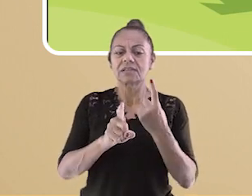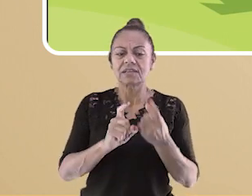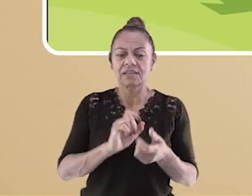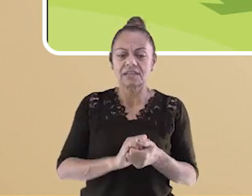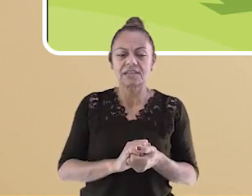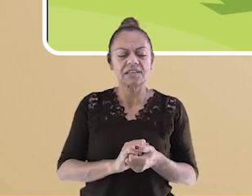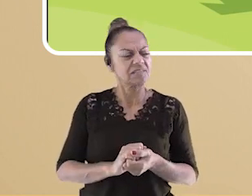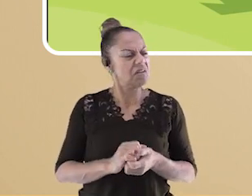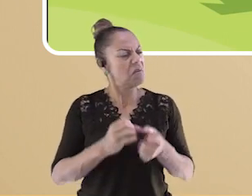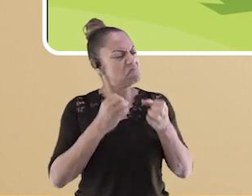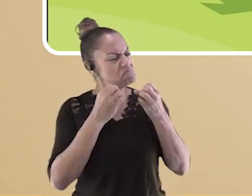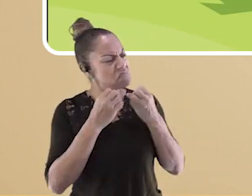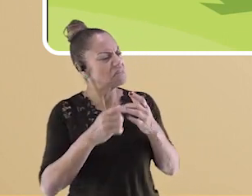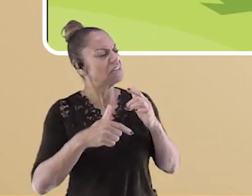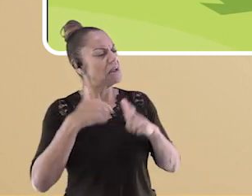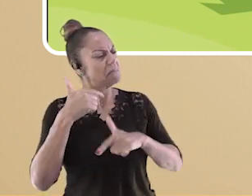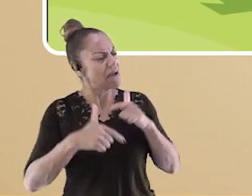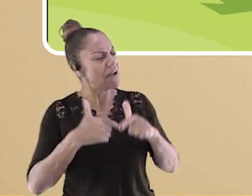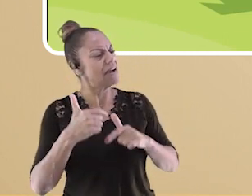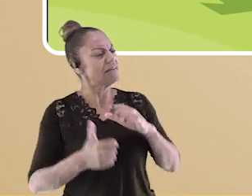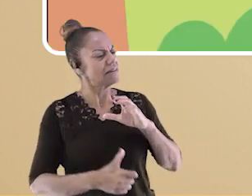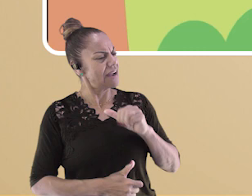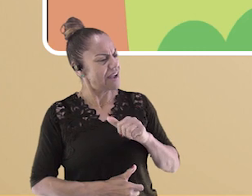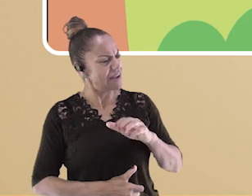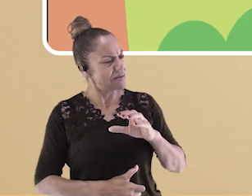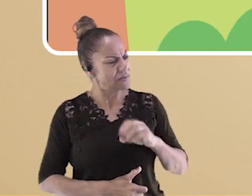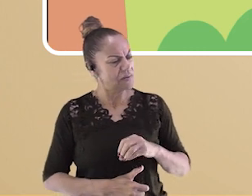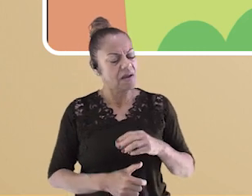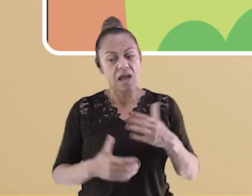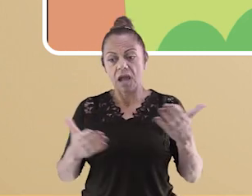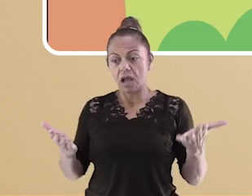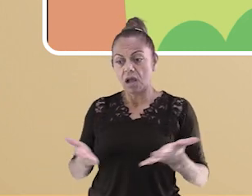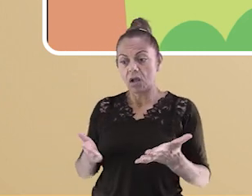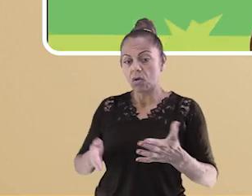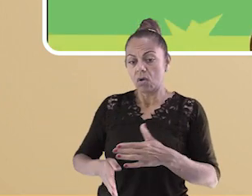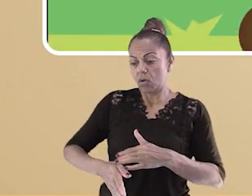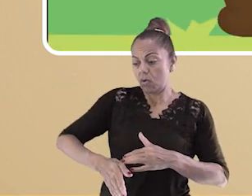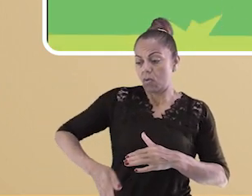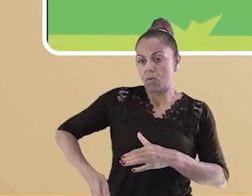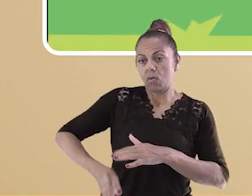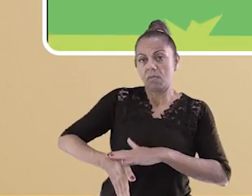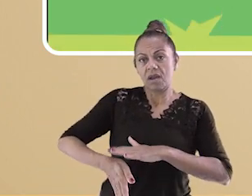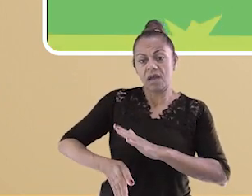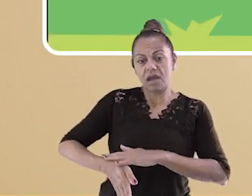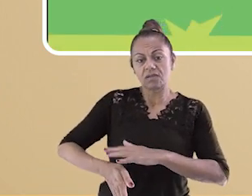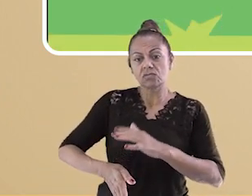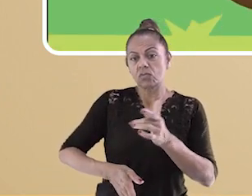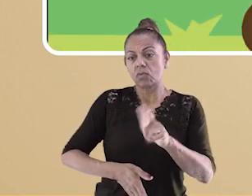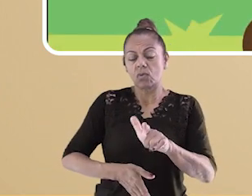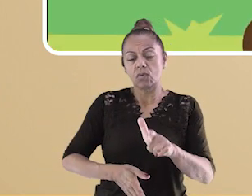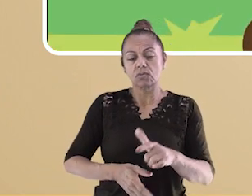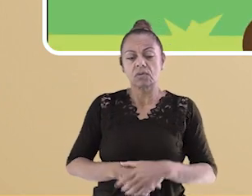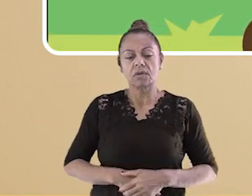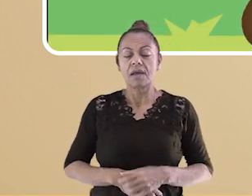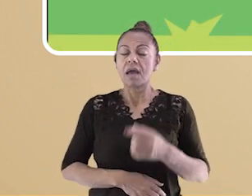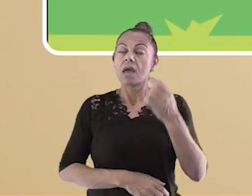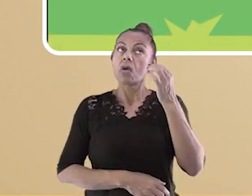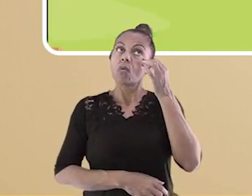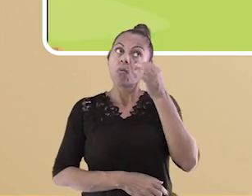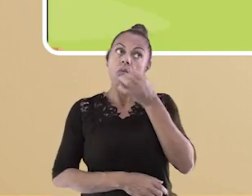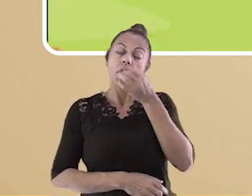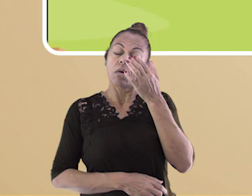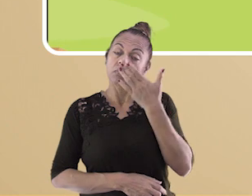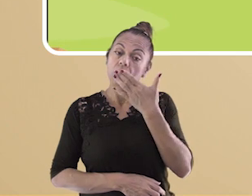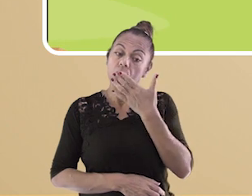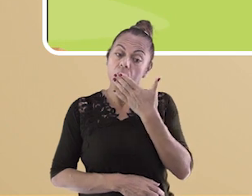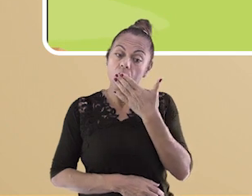Achei! Bom trabalho, Caco! Agora só falta outro braço. Eu tenho a impressão que sei onde está.